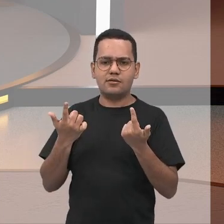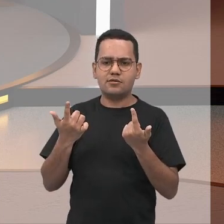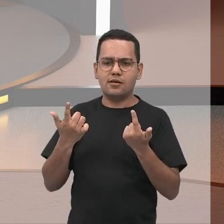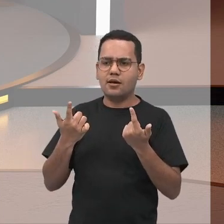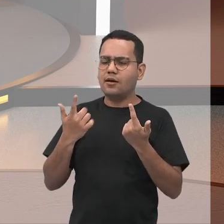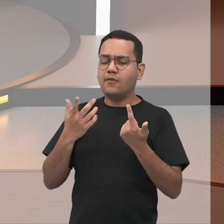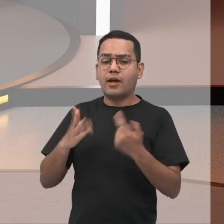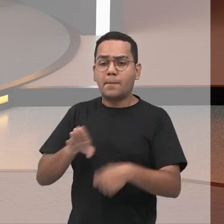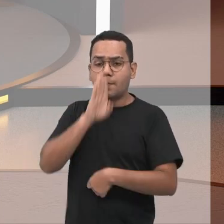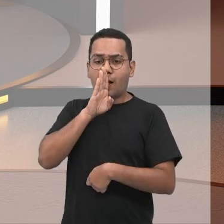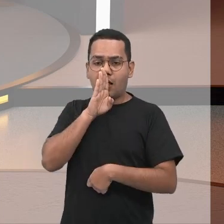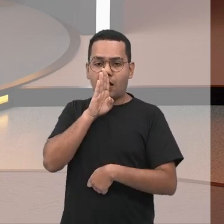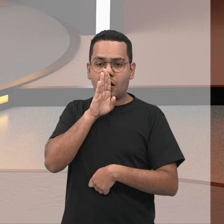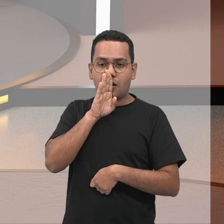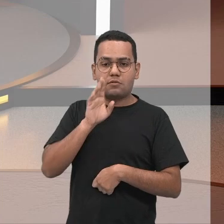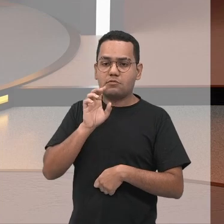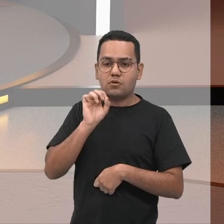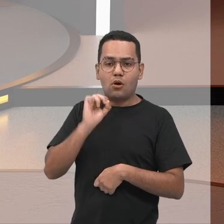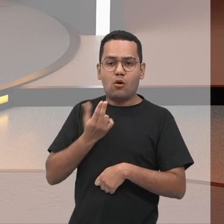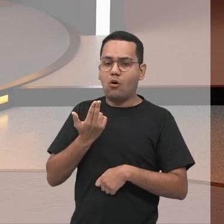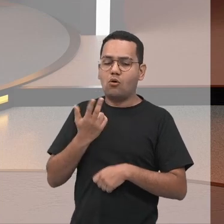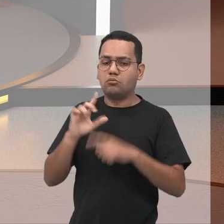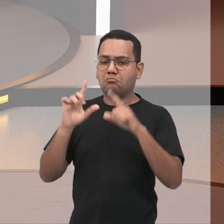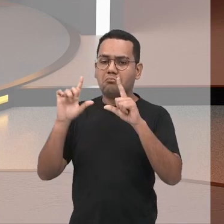aí durante a regência.